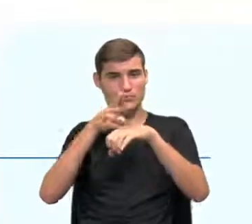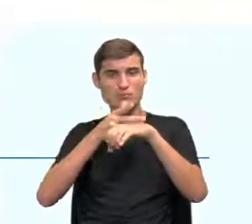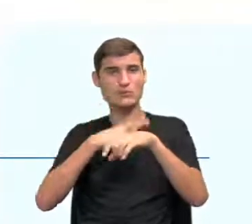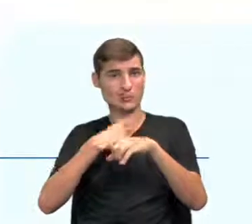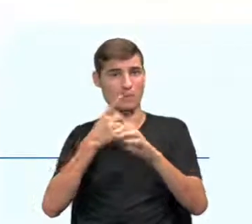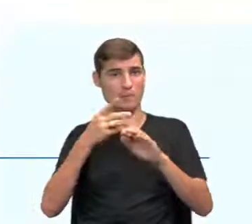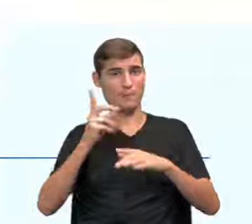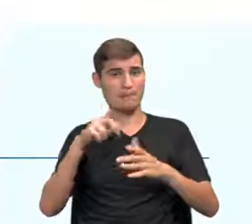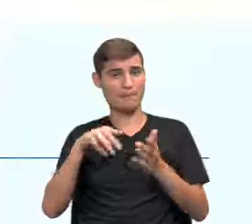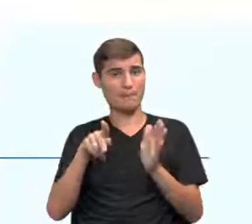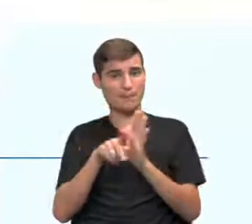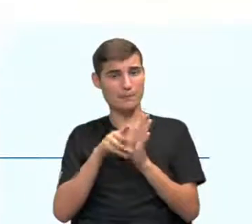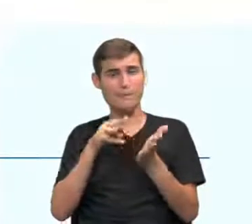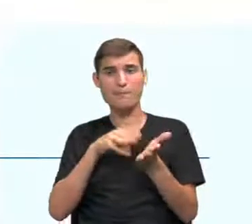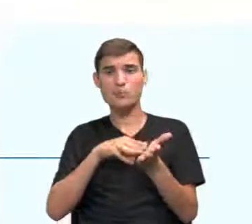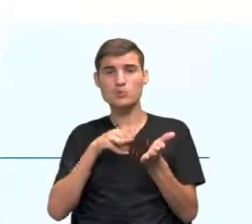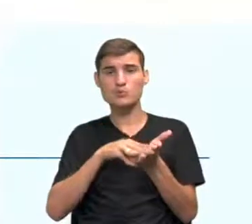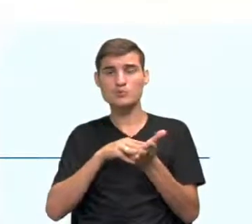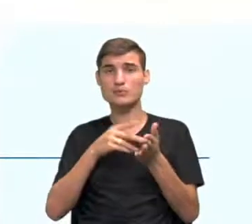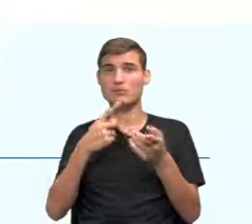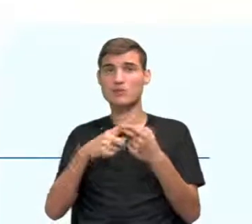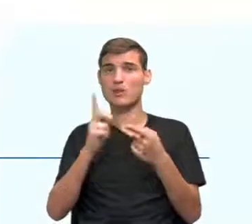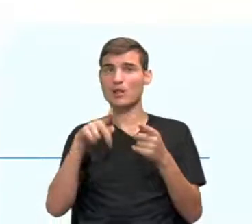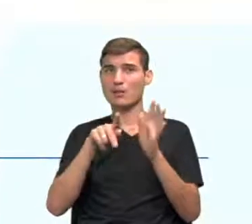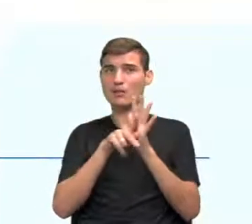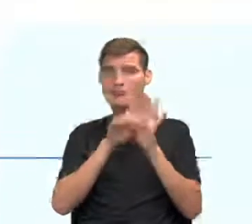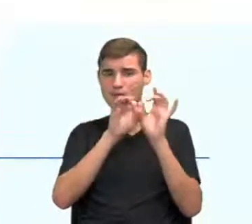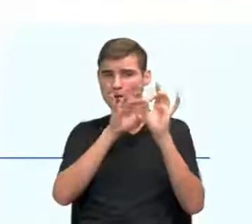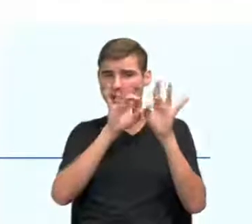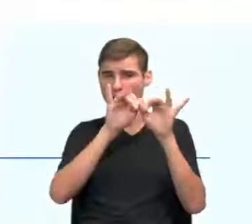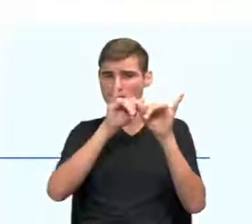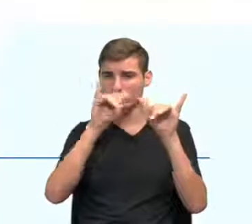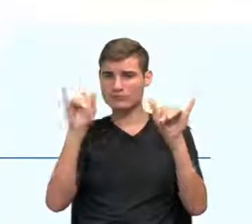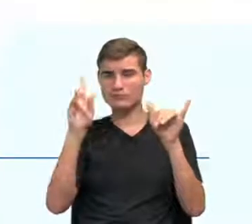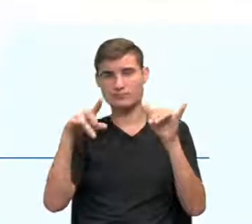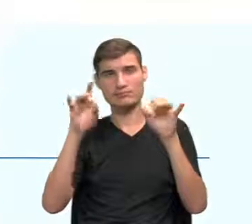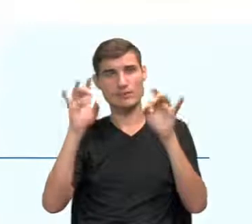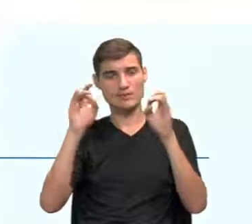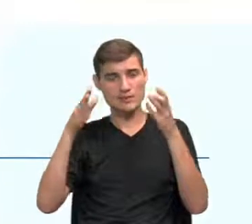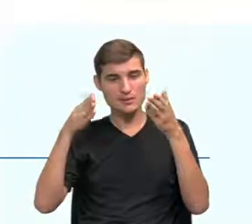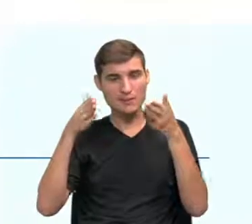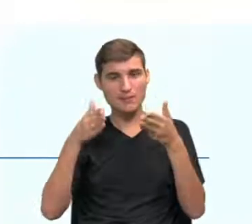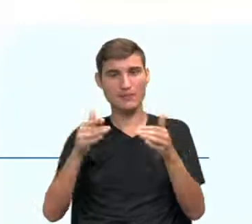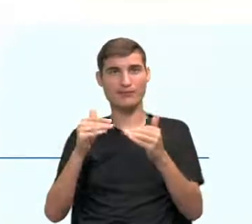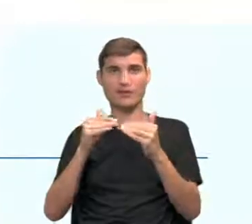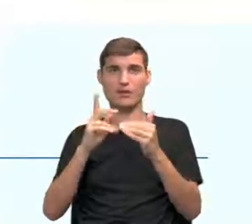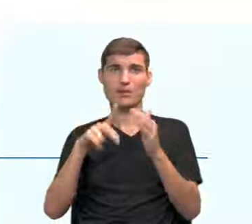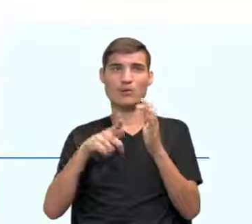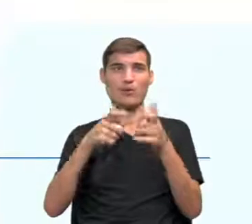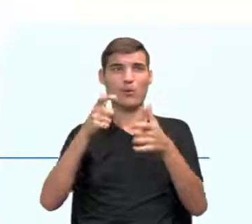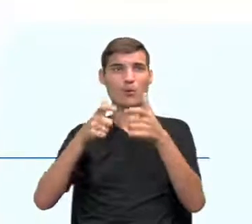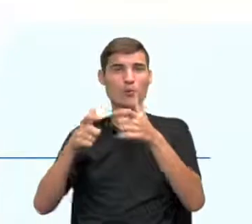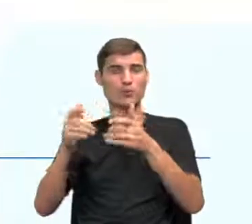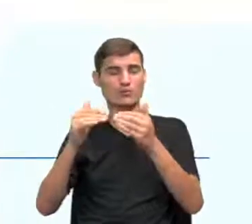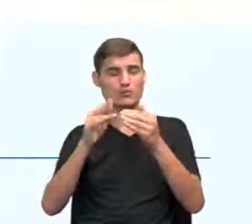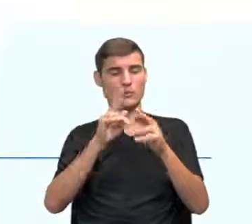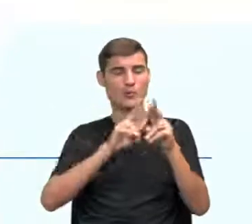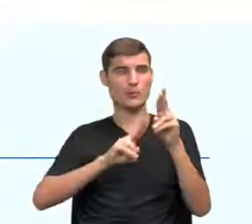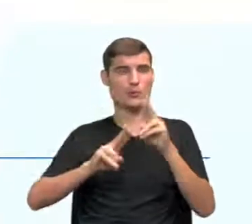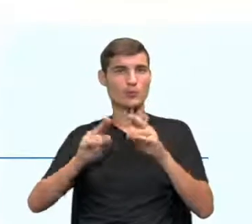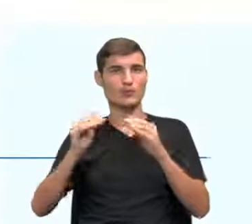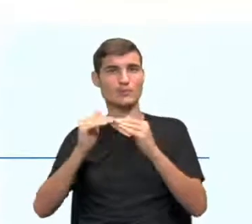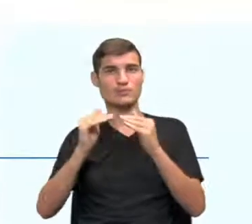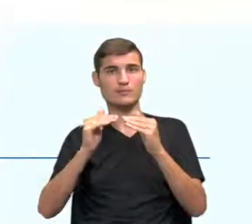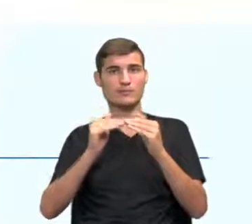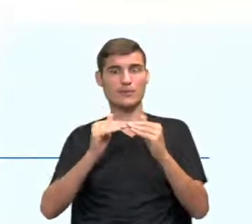motivo, porque cada faixa de onda interfere na sua onda específica, seja ortogonal ou não, a outro determinado